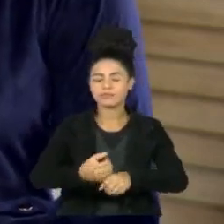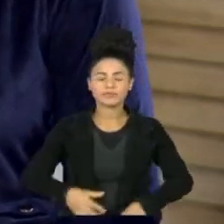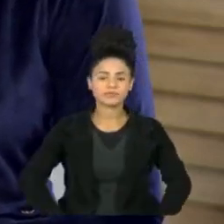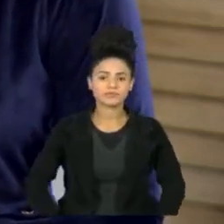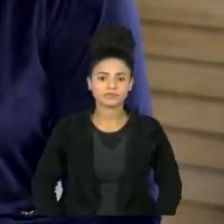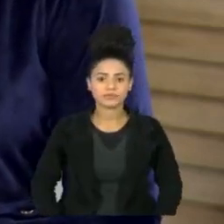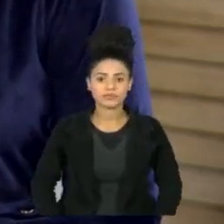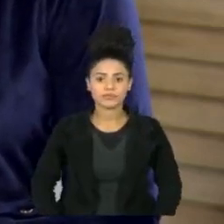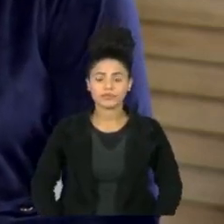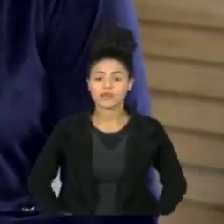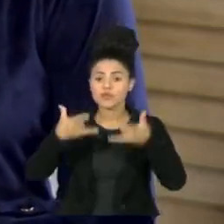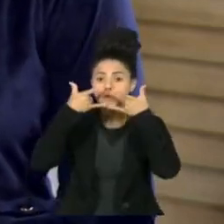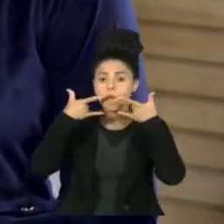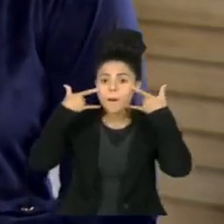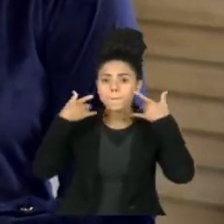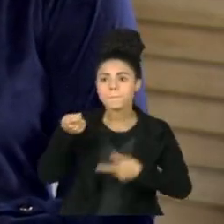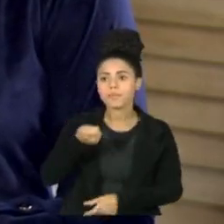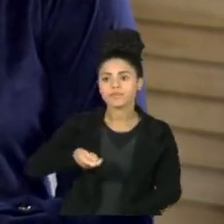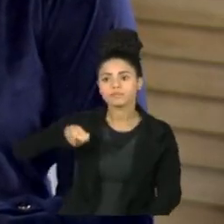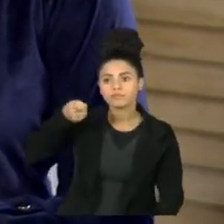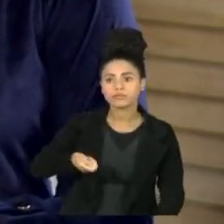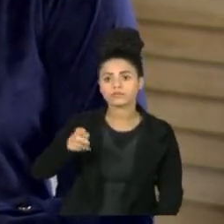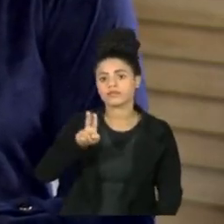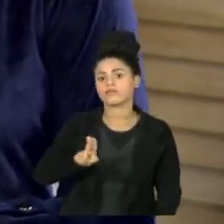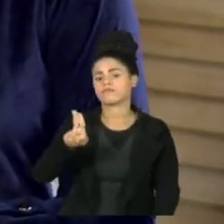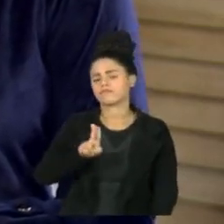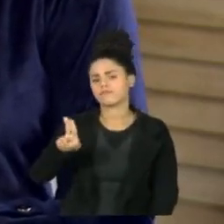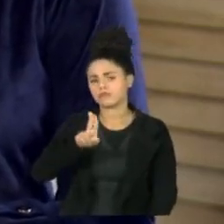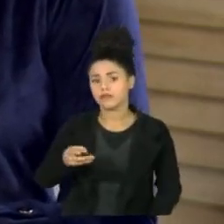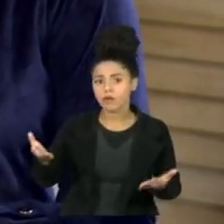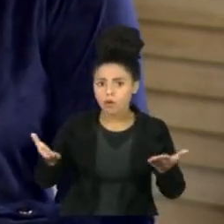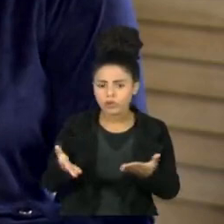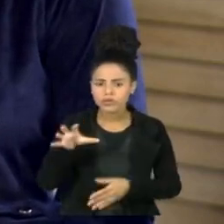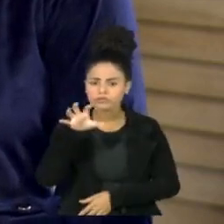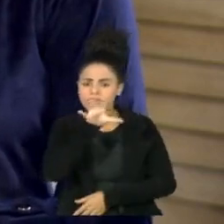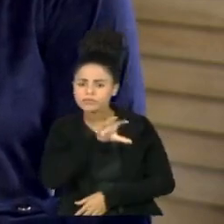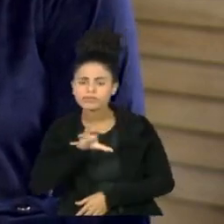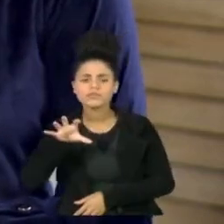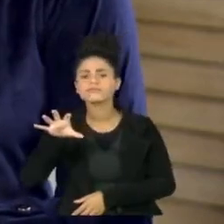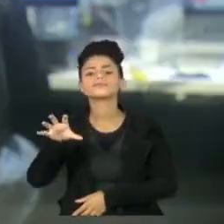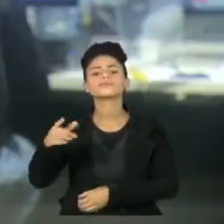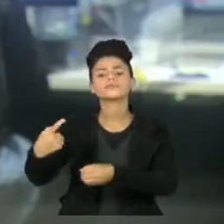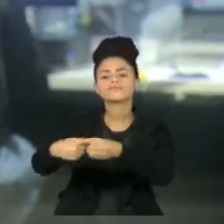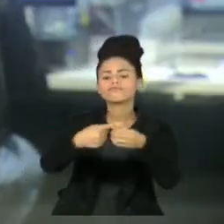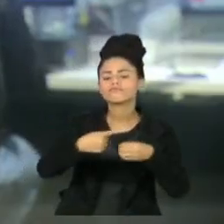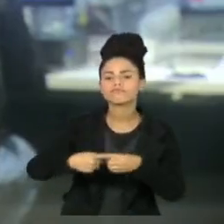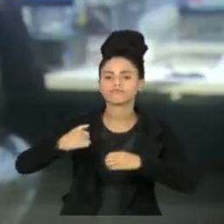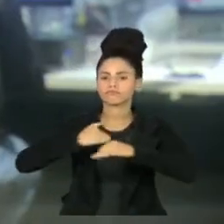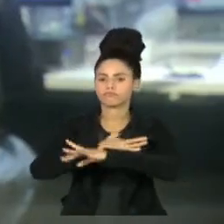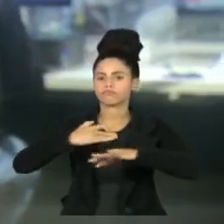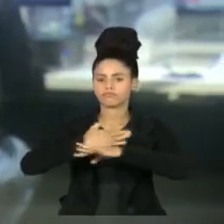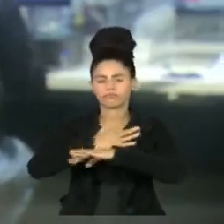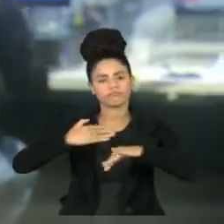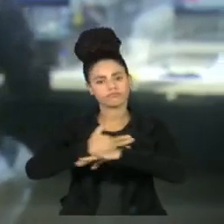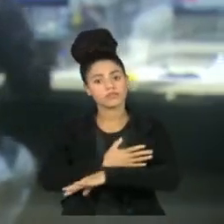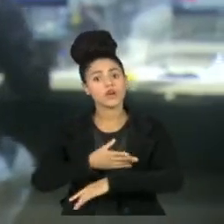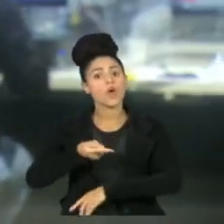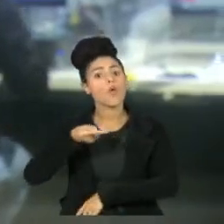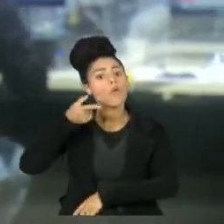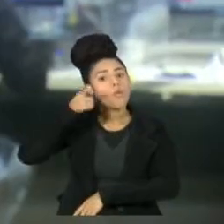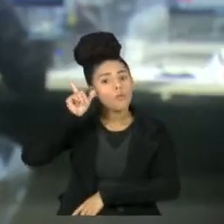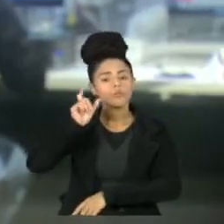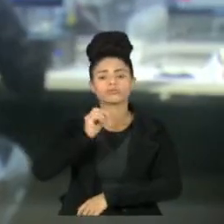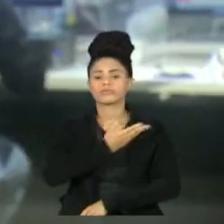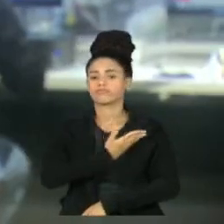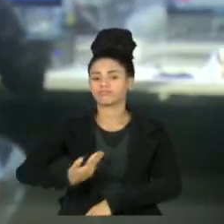O uso de máscaras em ambientes fechados volta a ser obrigatório em algumas cidades do país. Ontem, o governo de São Paulo recomendou